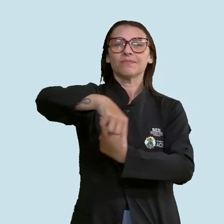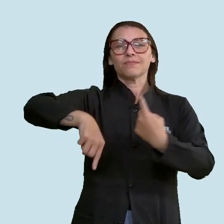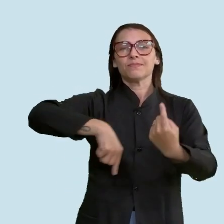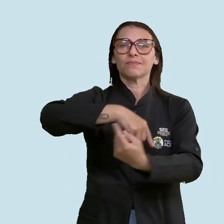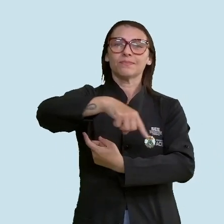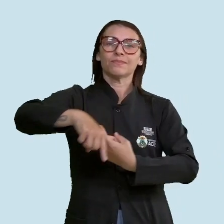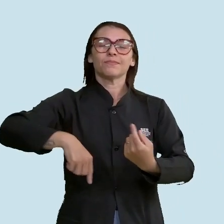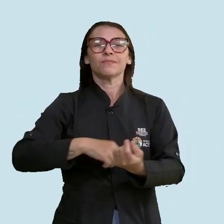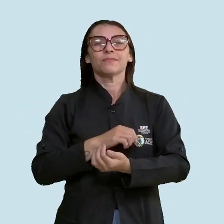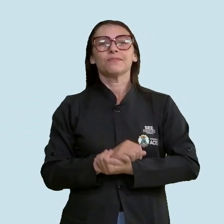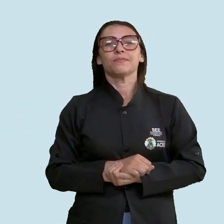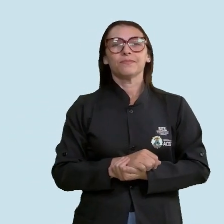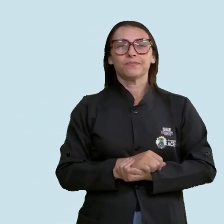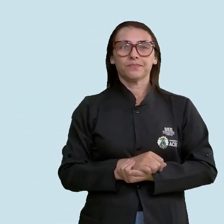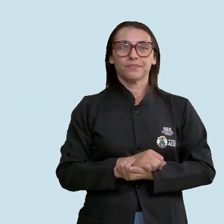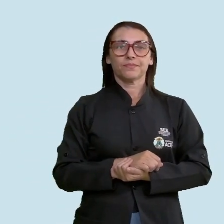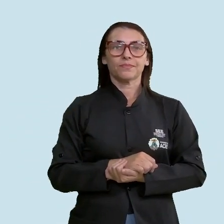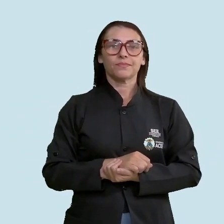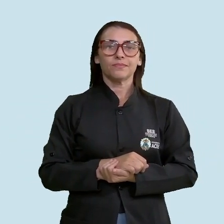ginga.